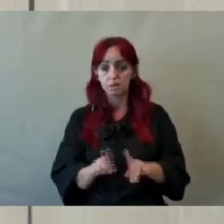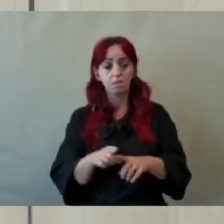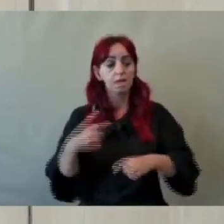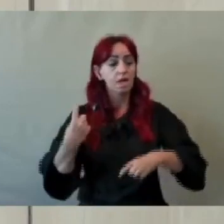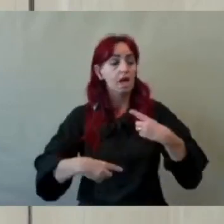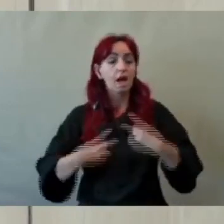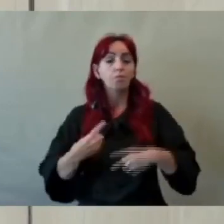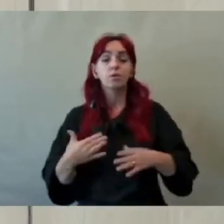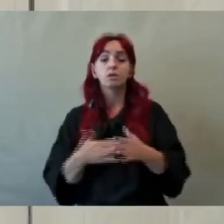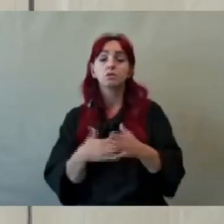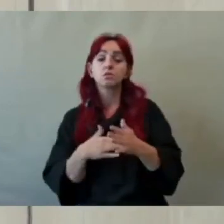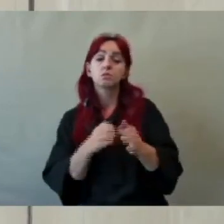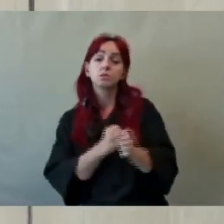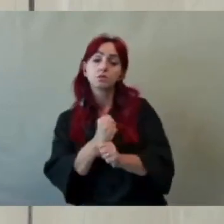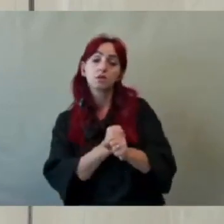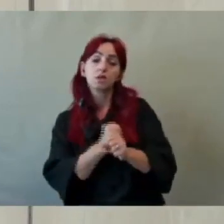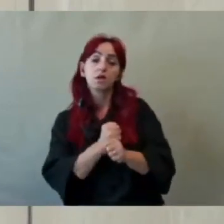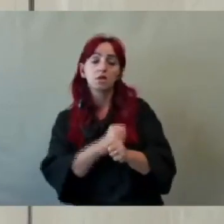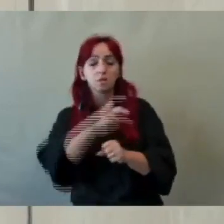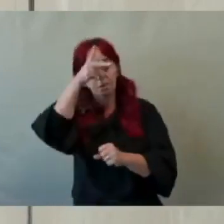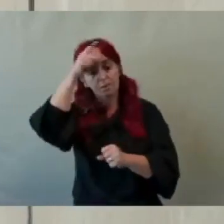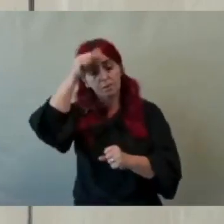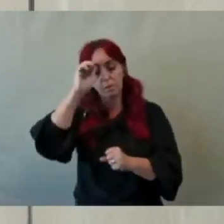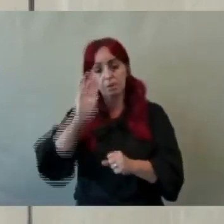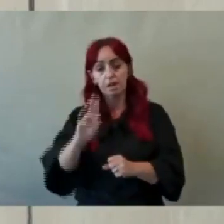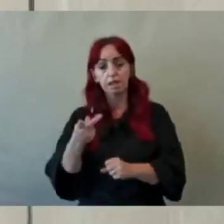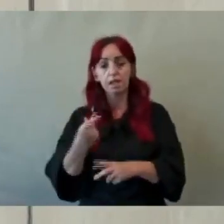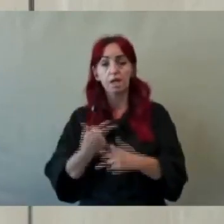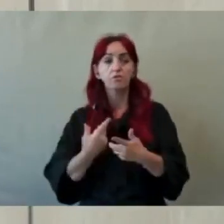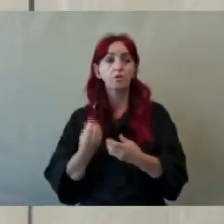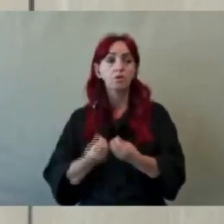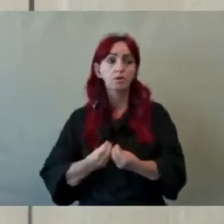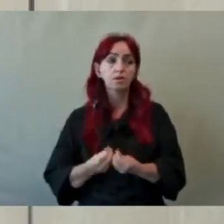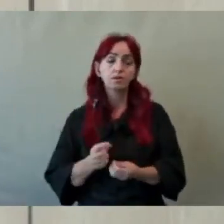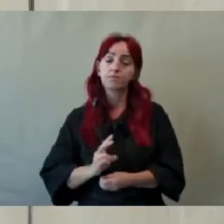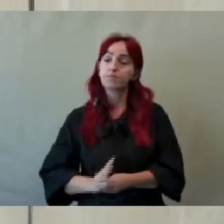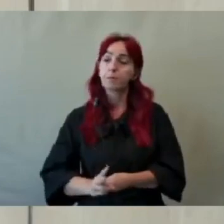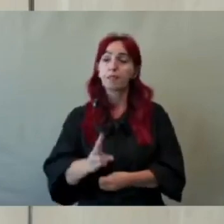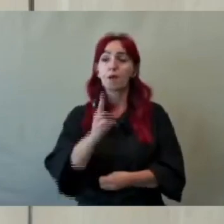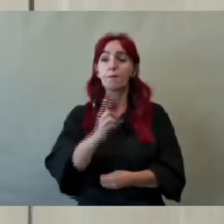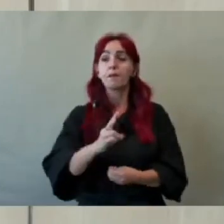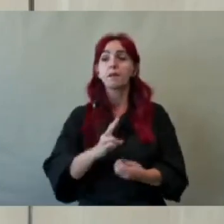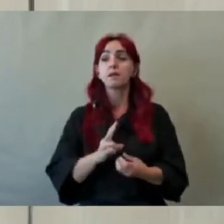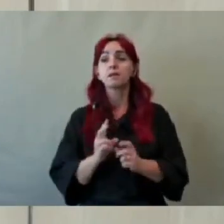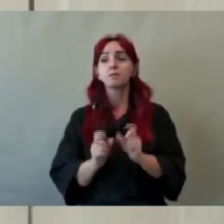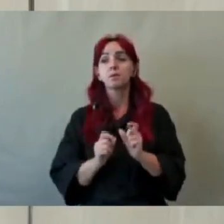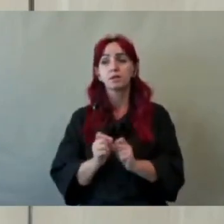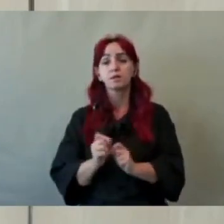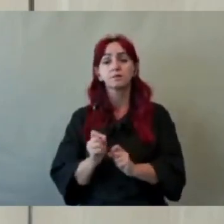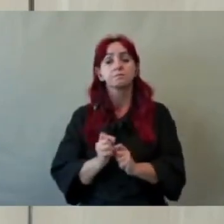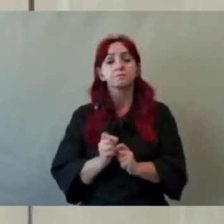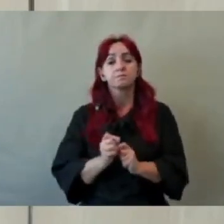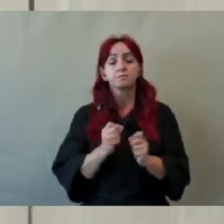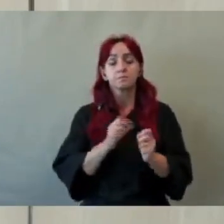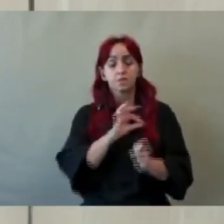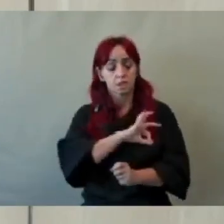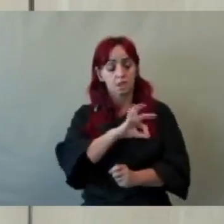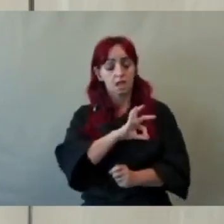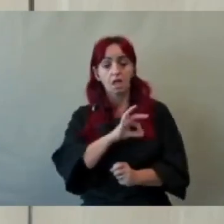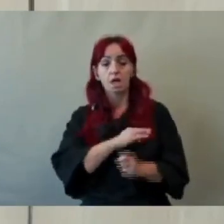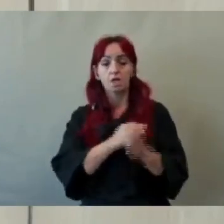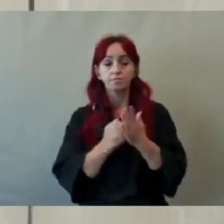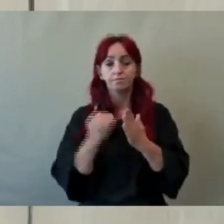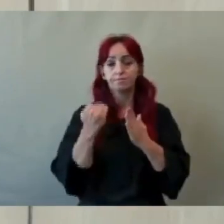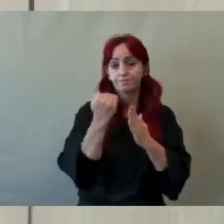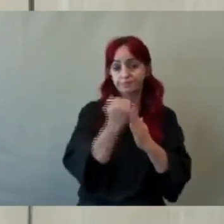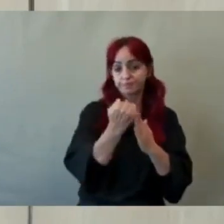últimos anos da Prefeitura de Belo Horizonte foi de aplicar o mesmo índice de reajuste para os profissionais da educação para os outros profissionais. E a gente vê que cria